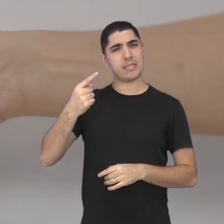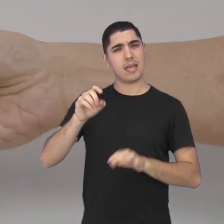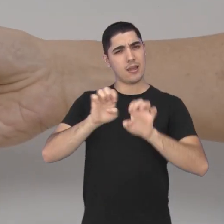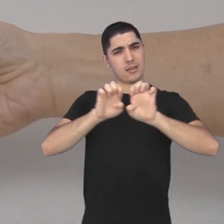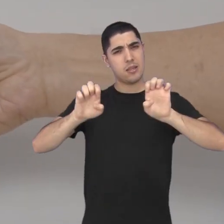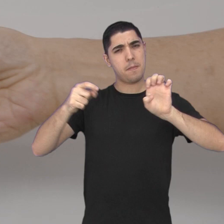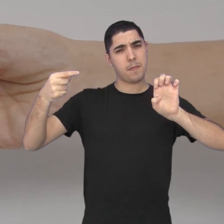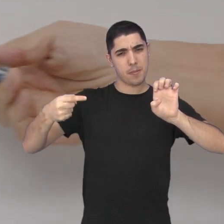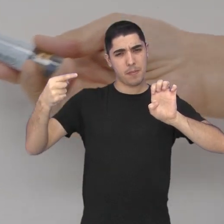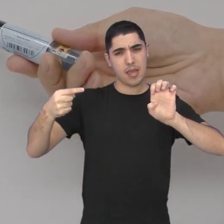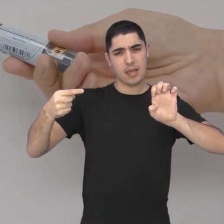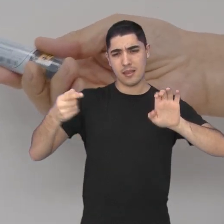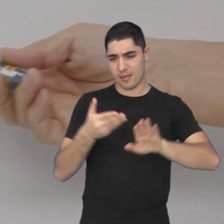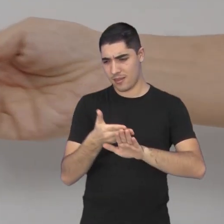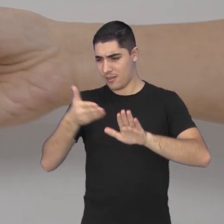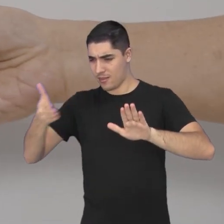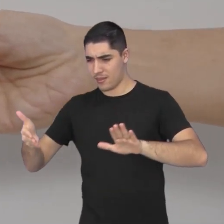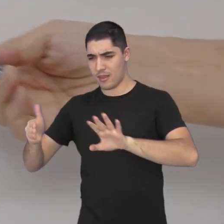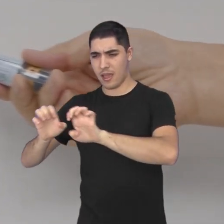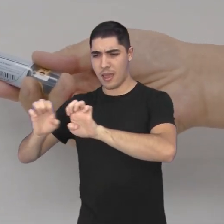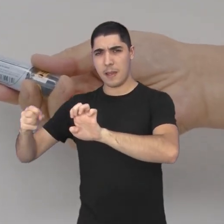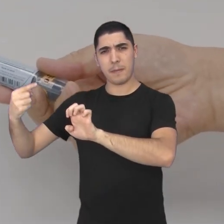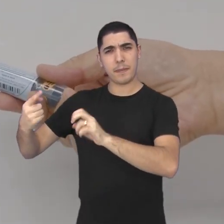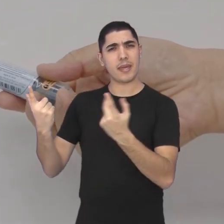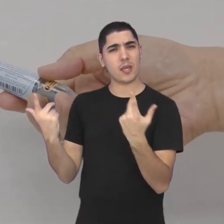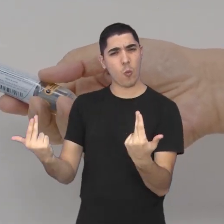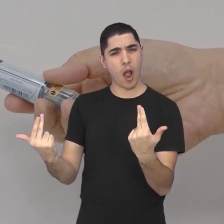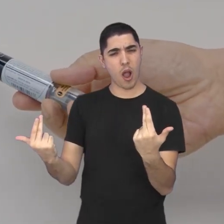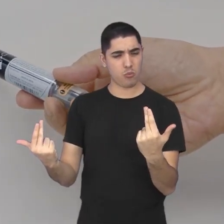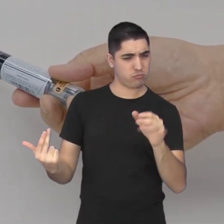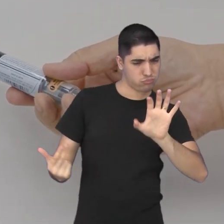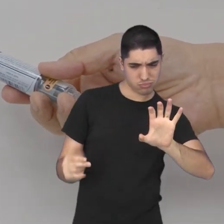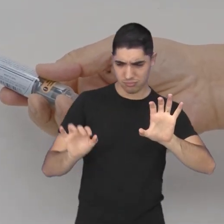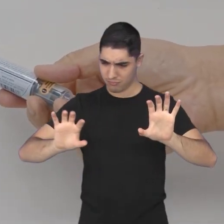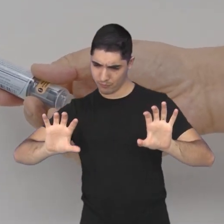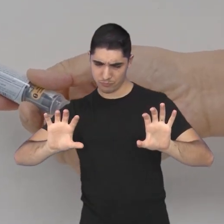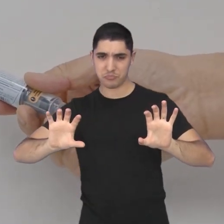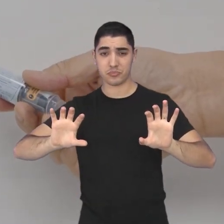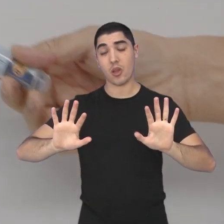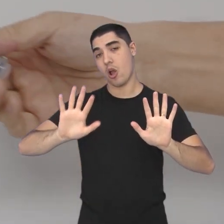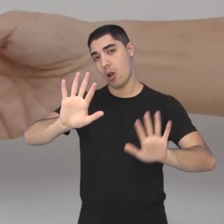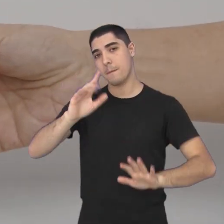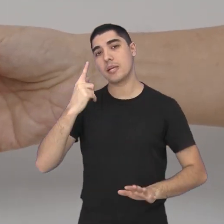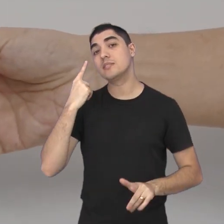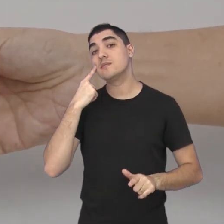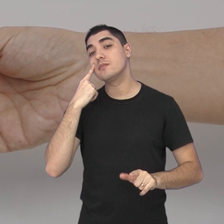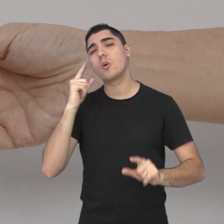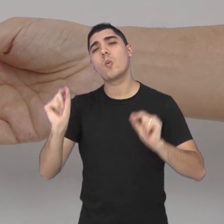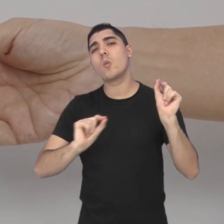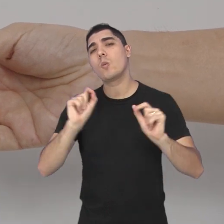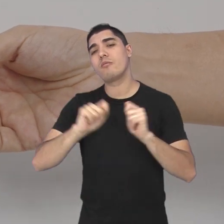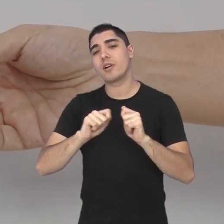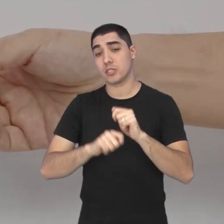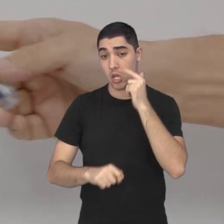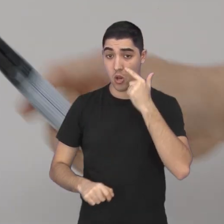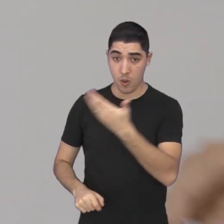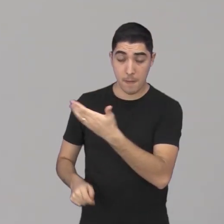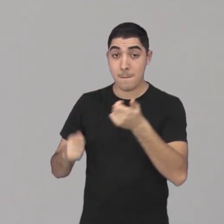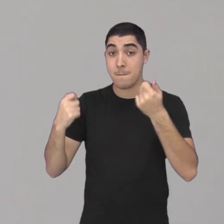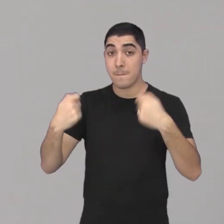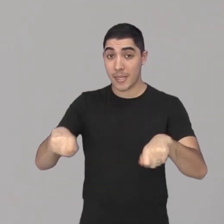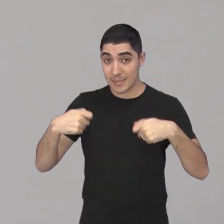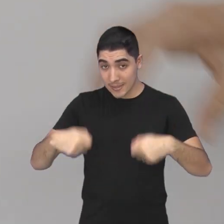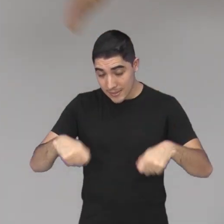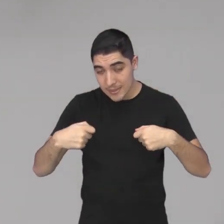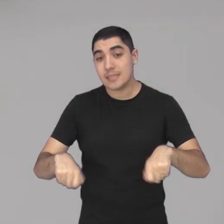grau aqui e outra do primeiro grau aqui desse lado. O que a gente tem que fazer nessa situação? A gente tem que